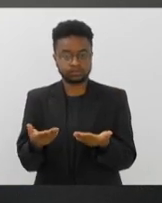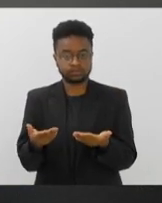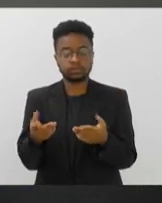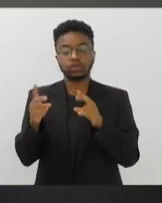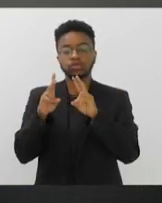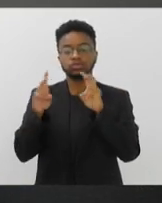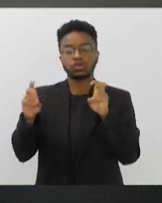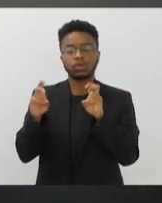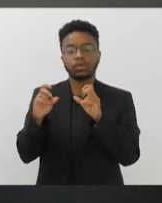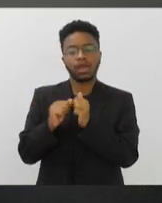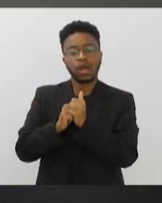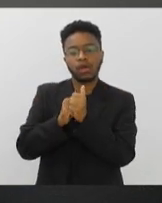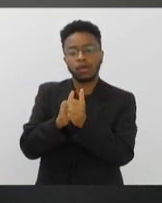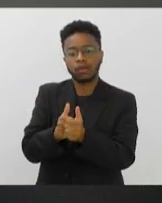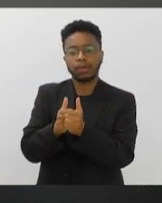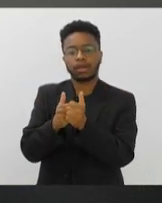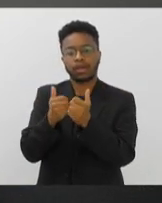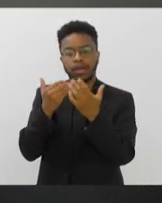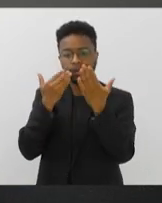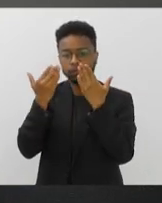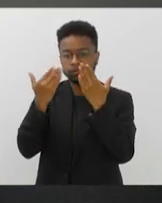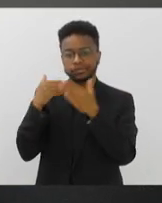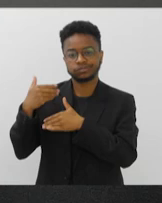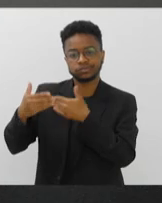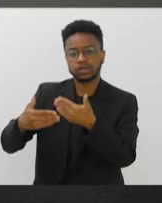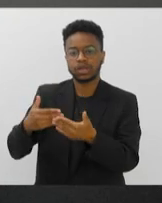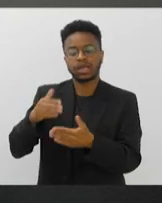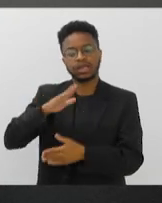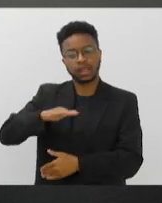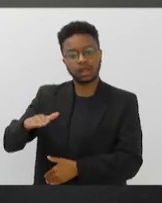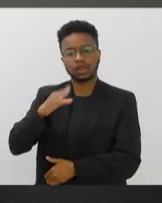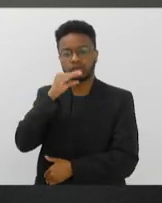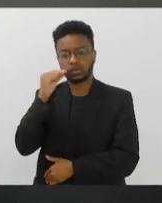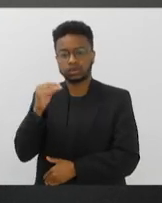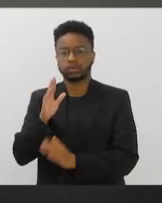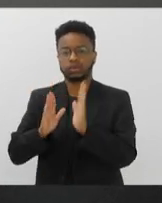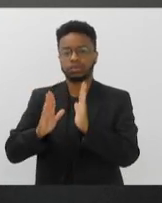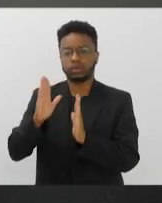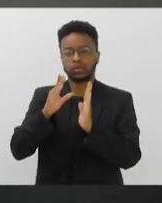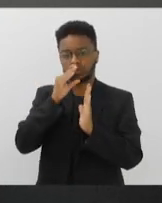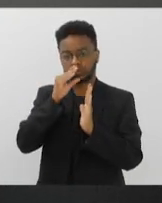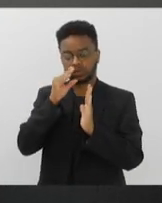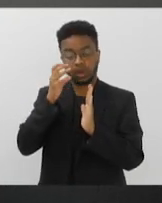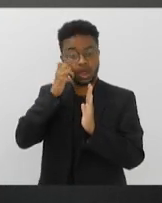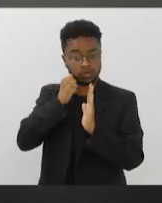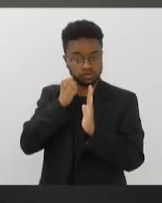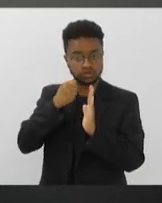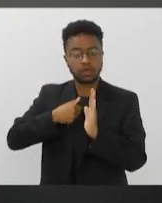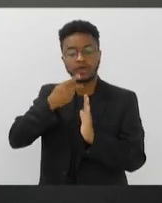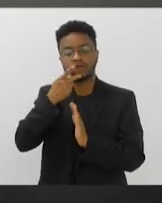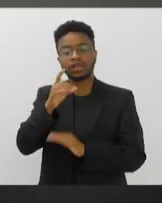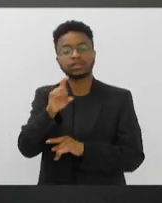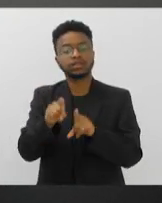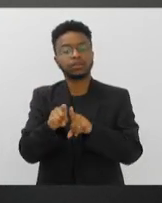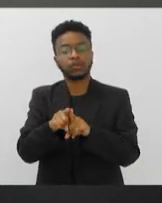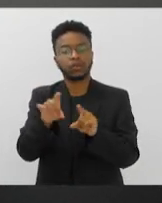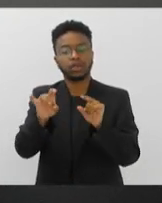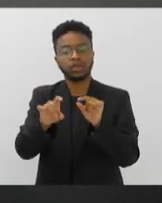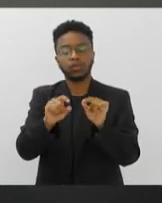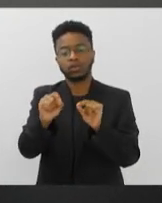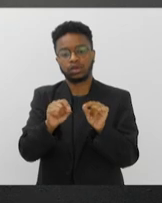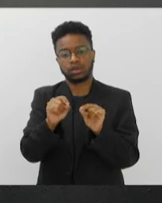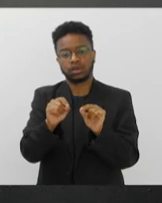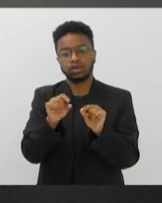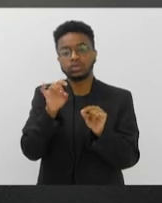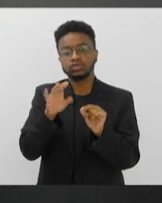acompanhamento psicológico de criança centes em processo de adoção e eu sempre estendo para não só para a